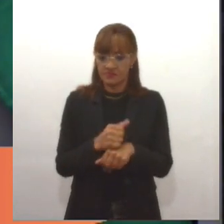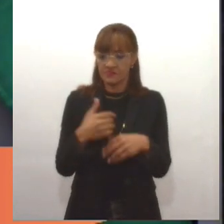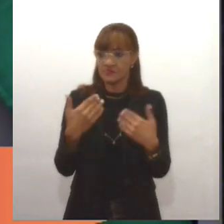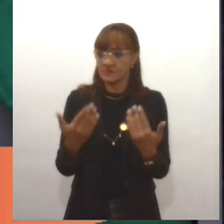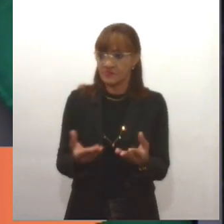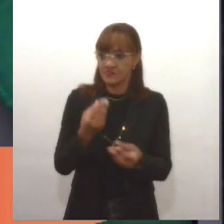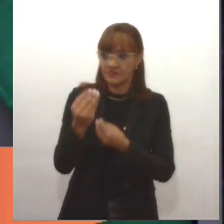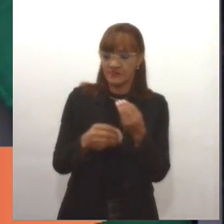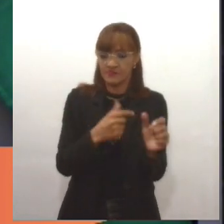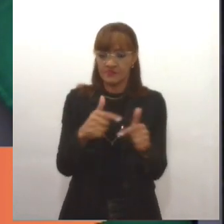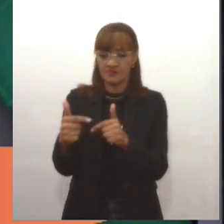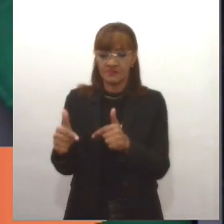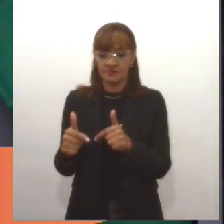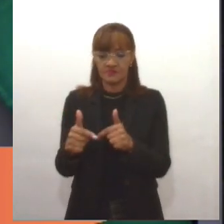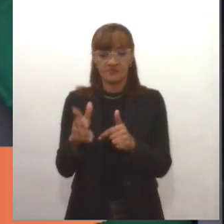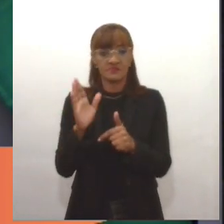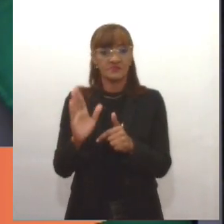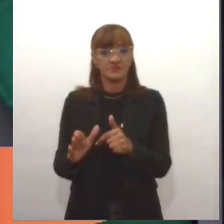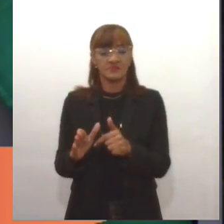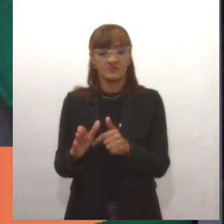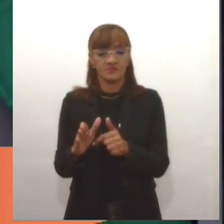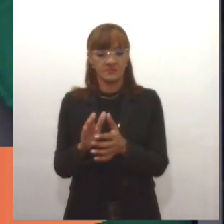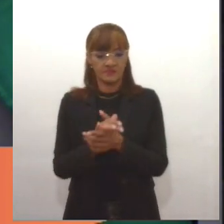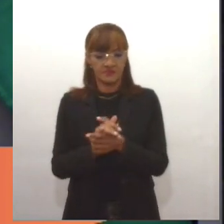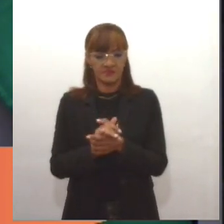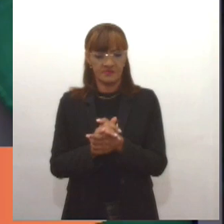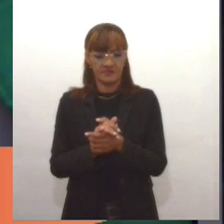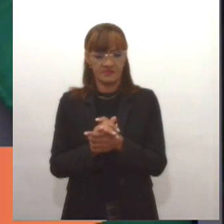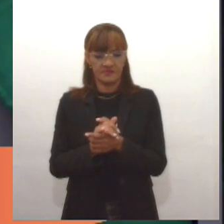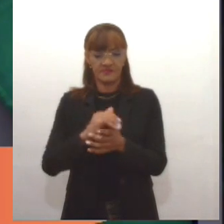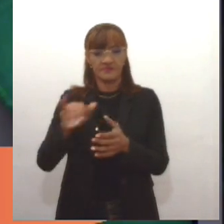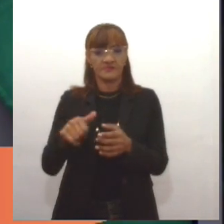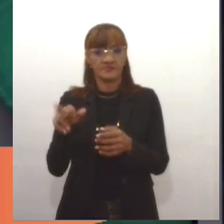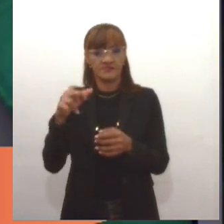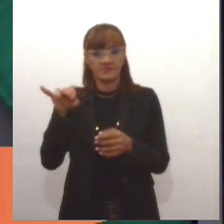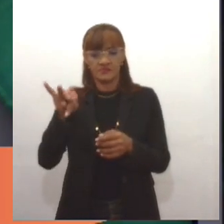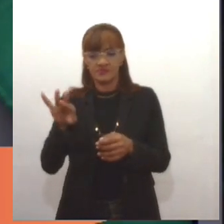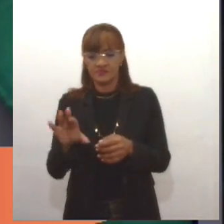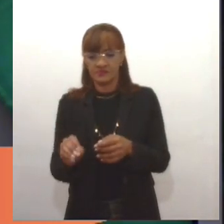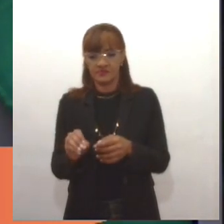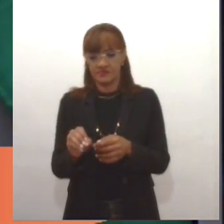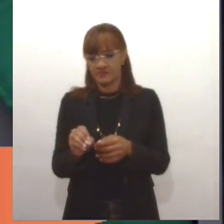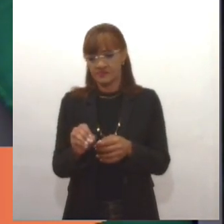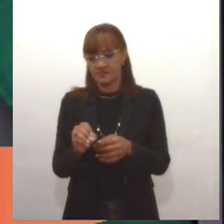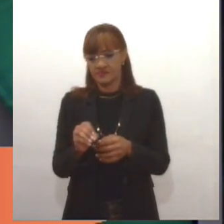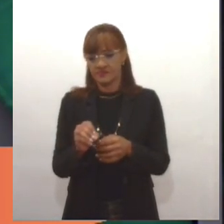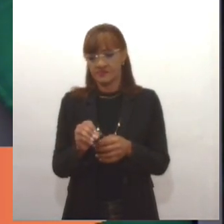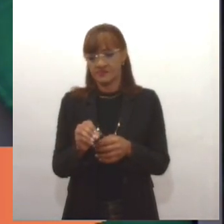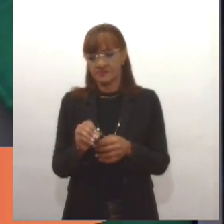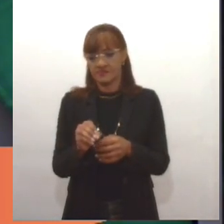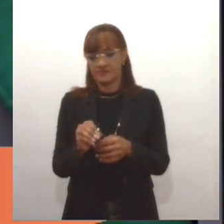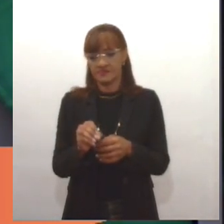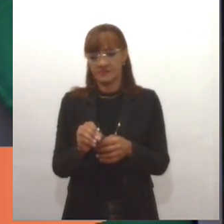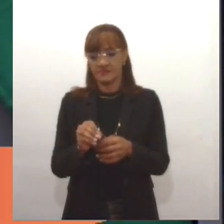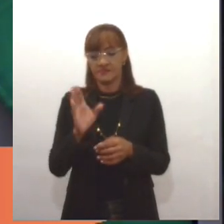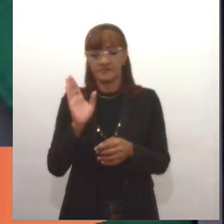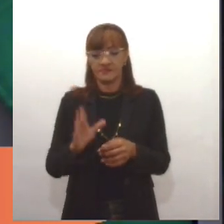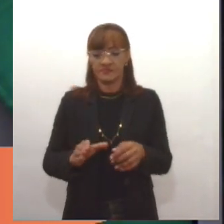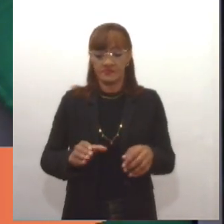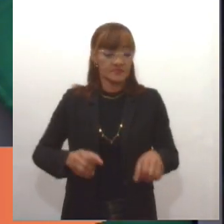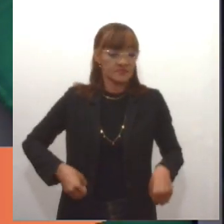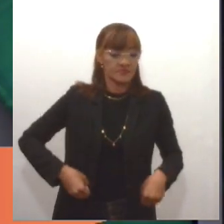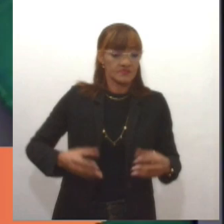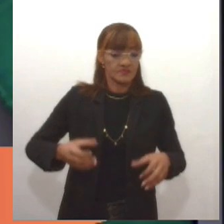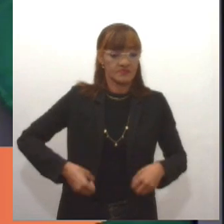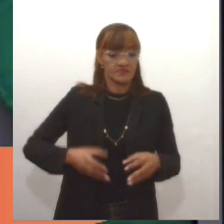jurídica, e estava, com essa decisão, sendo computado como 3.1, que é gasto com pessoal. Isso impacta mais de 3